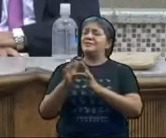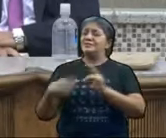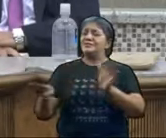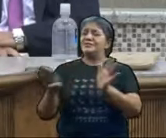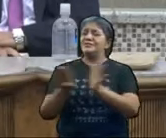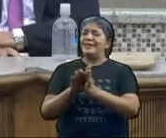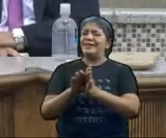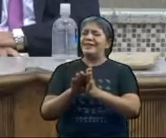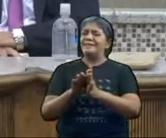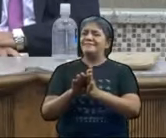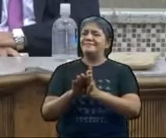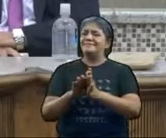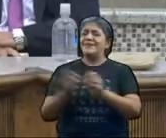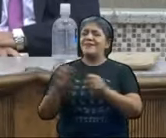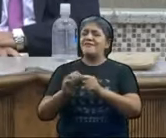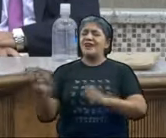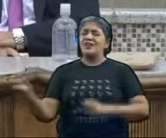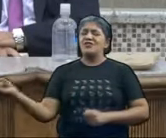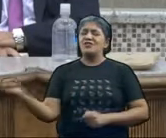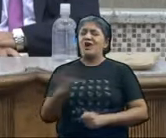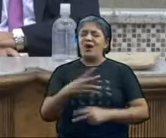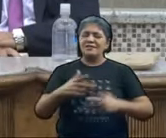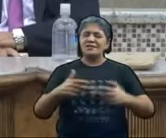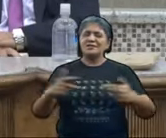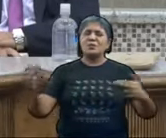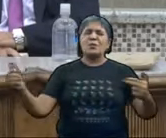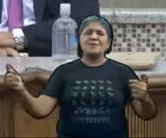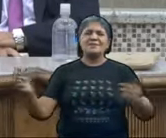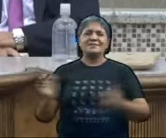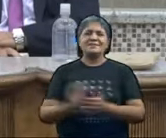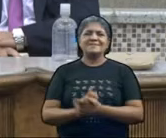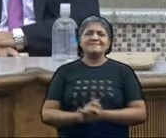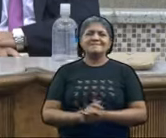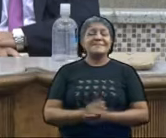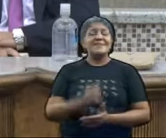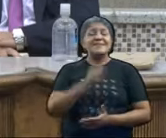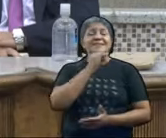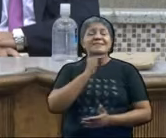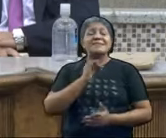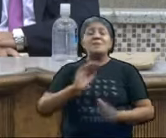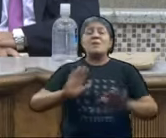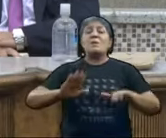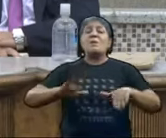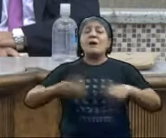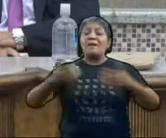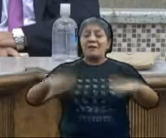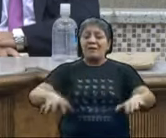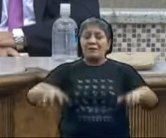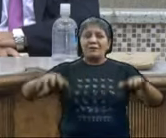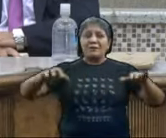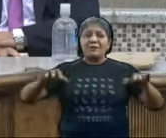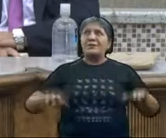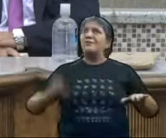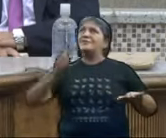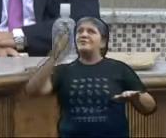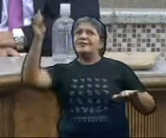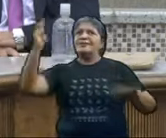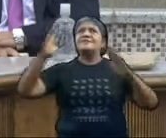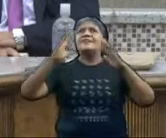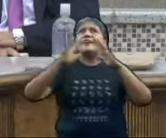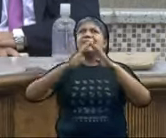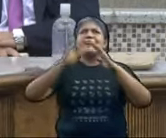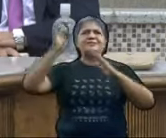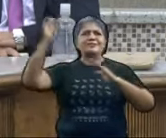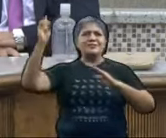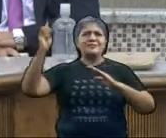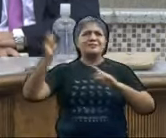todas as coisas. Por que que esse lugar literal, que é a habitação de Deus, é o trono de Deus, é a casa de Deus, por que que